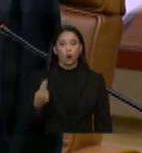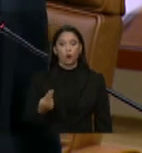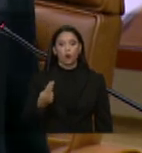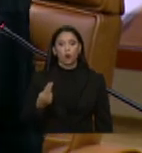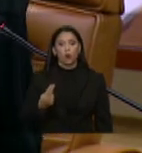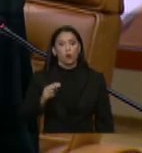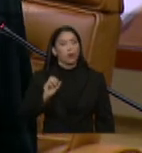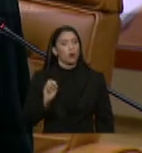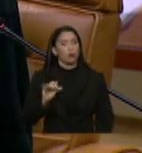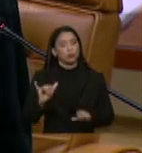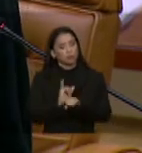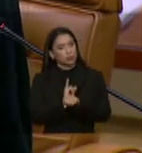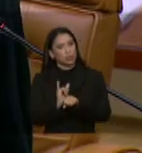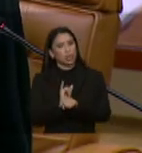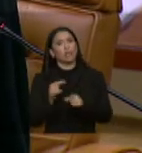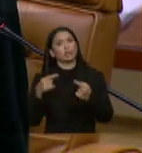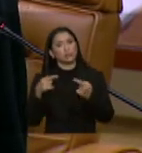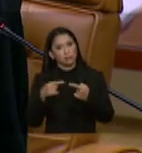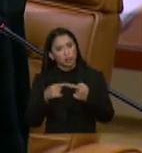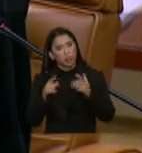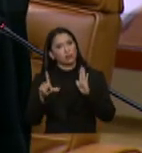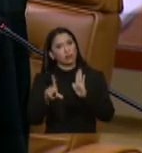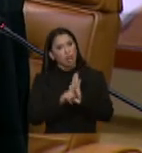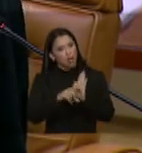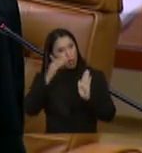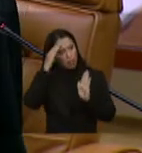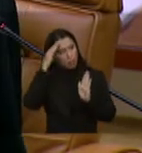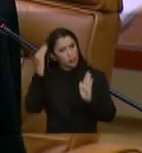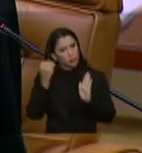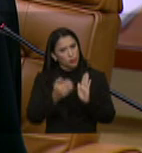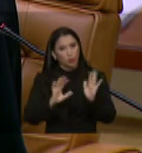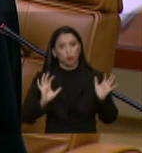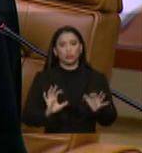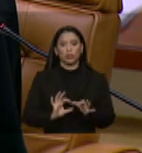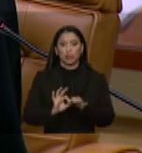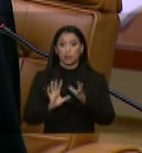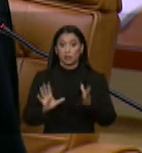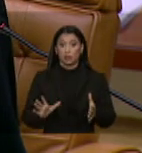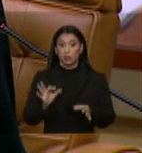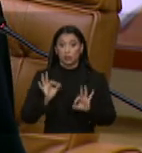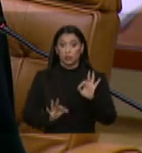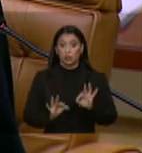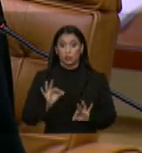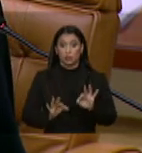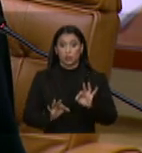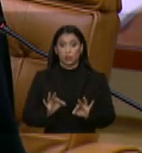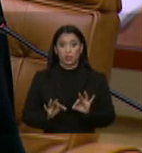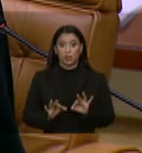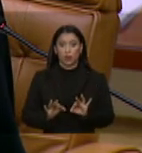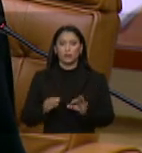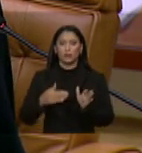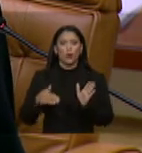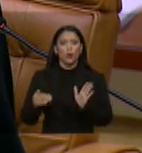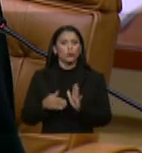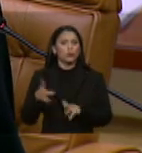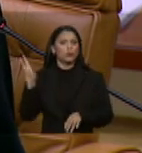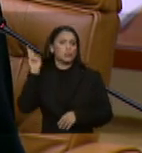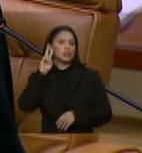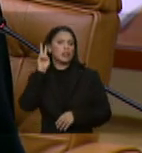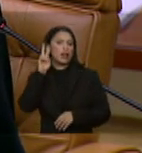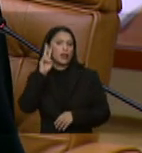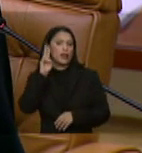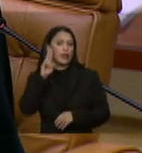mecanismos legais obviamente se pular de lei qual autorização é judicial todos aqui se recordam